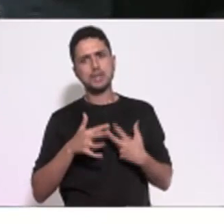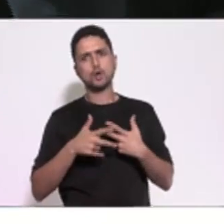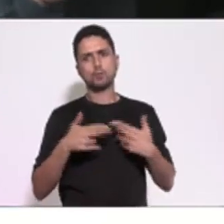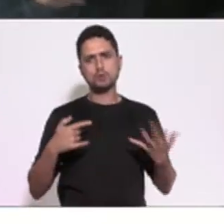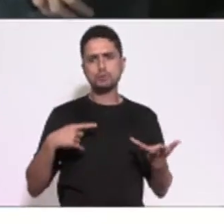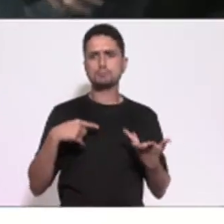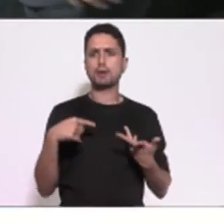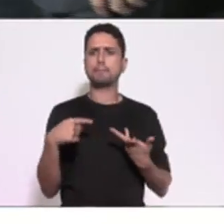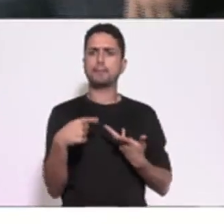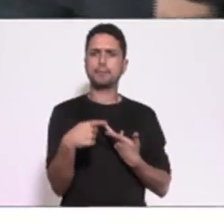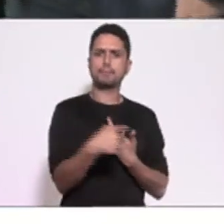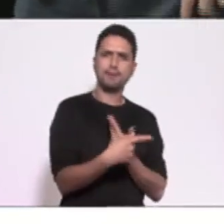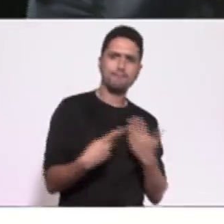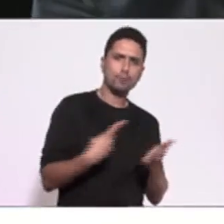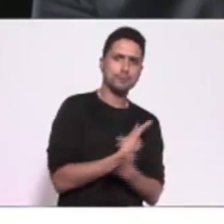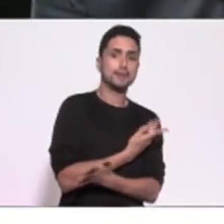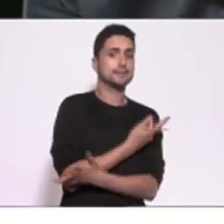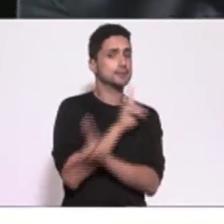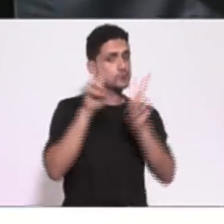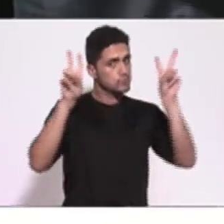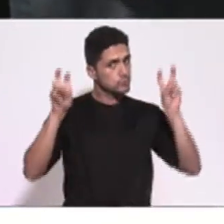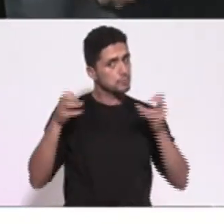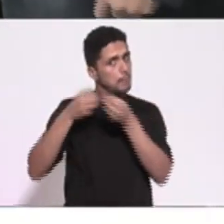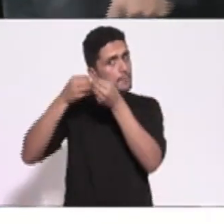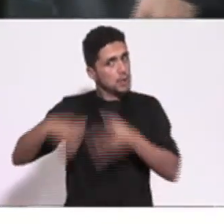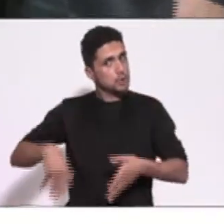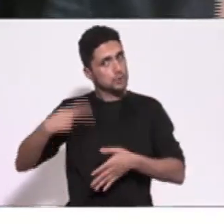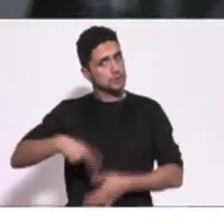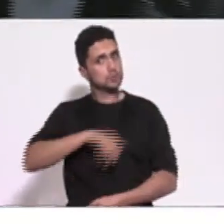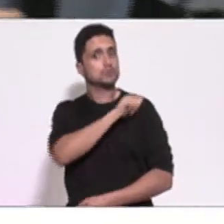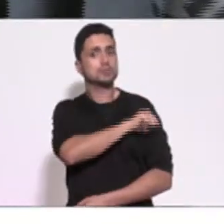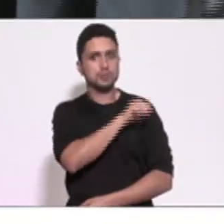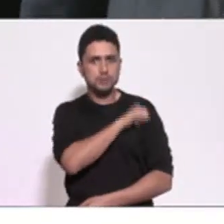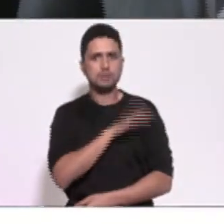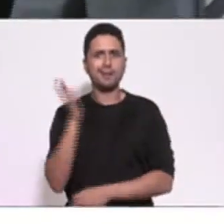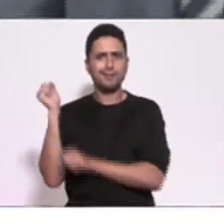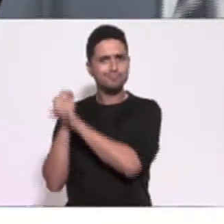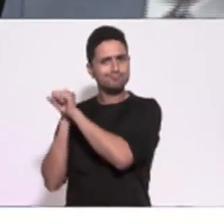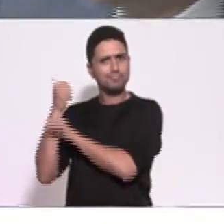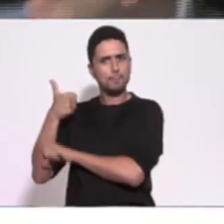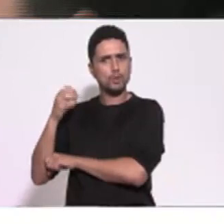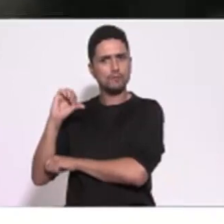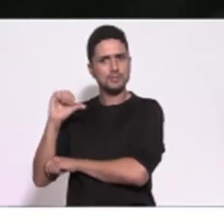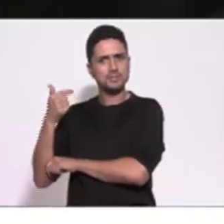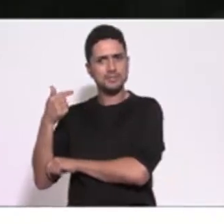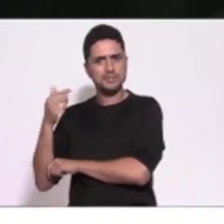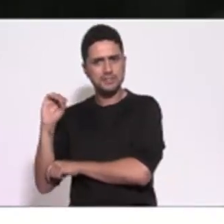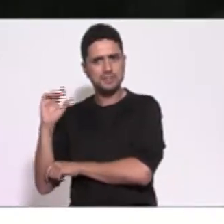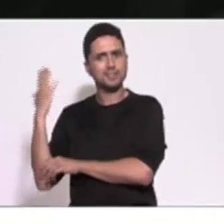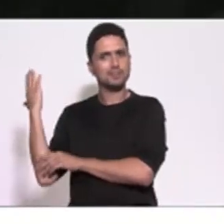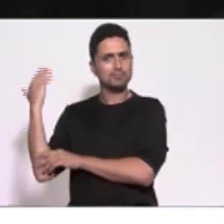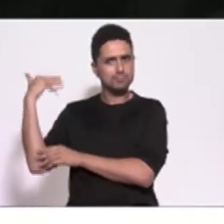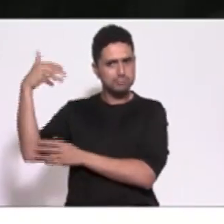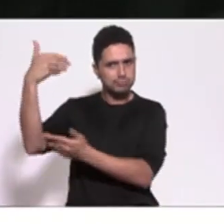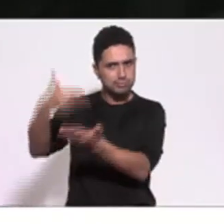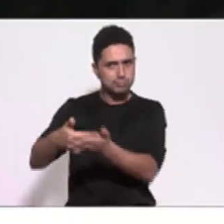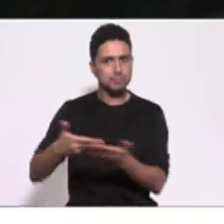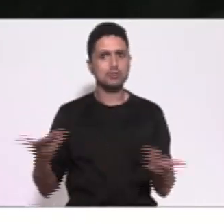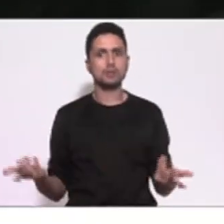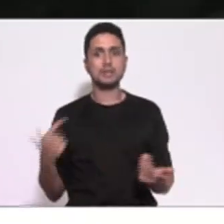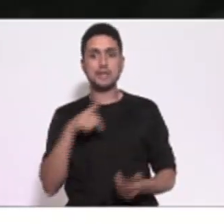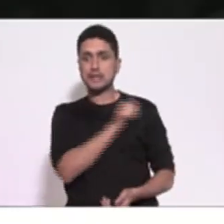acontecendo relacionadas a perdas econômicas do Rio de Janeiro, que veio desde 1960, e o Rio de Janeiro, presidente, tem perdido